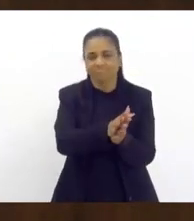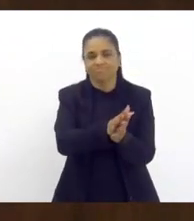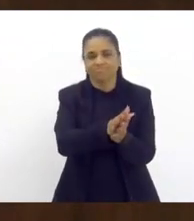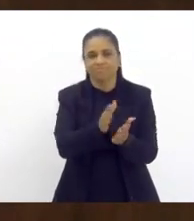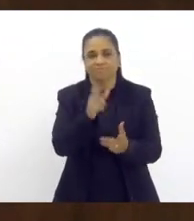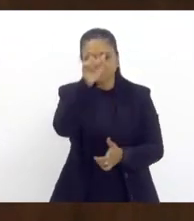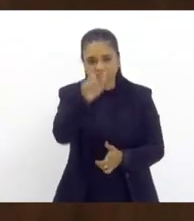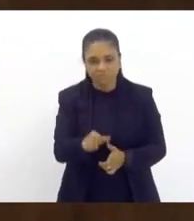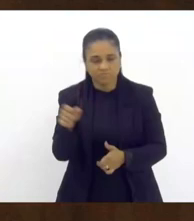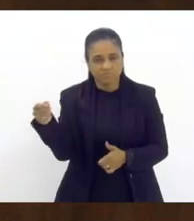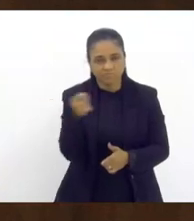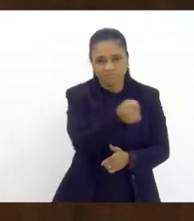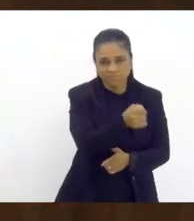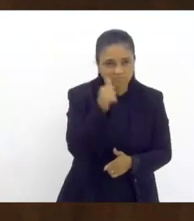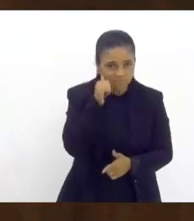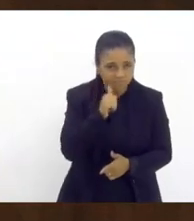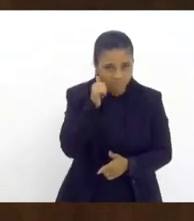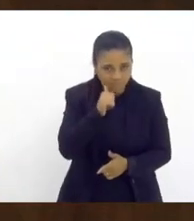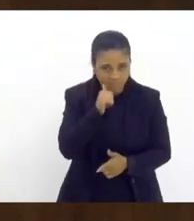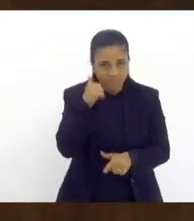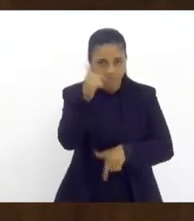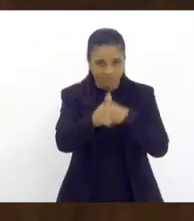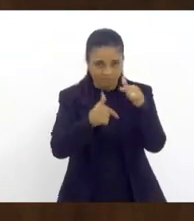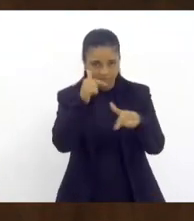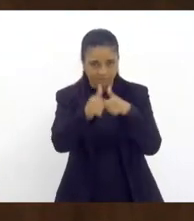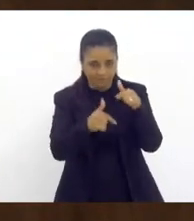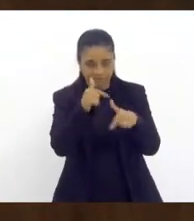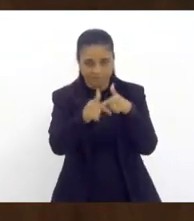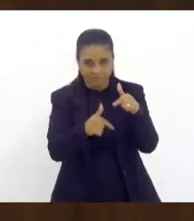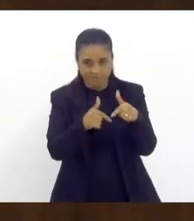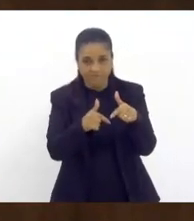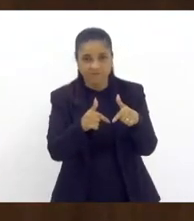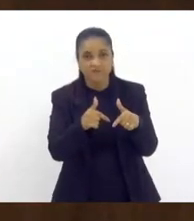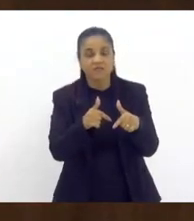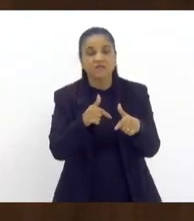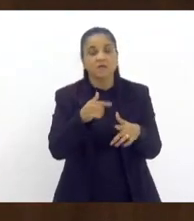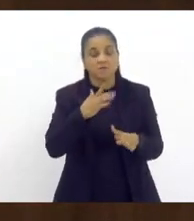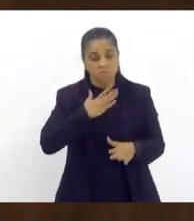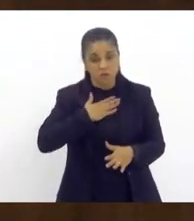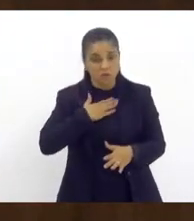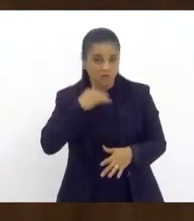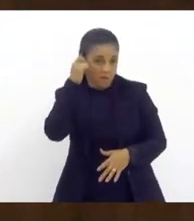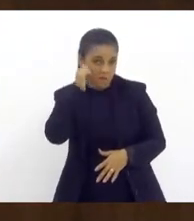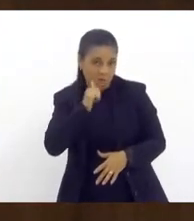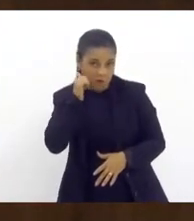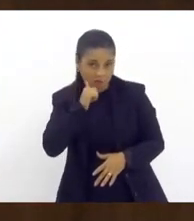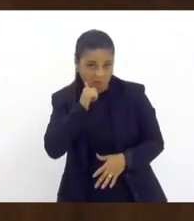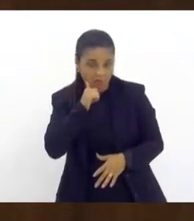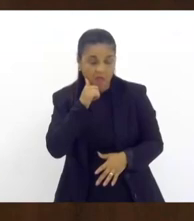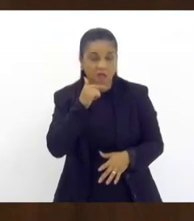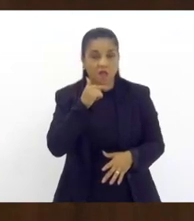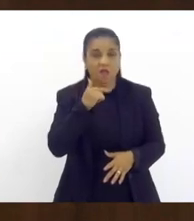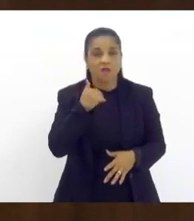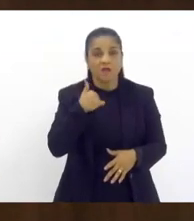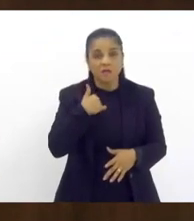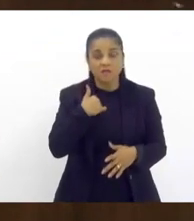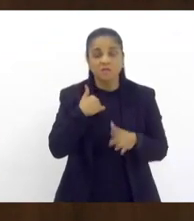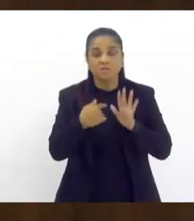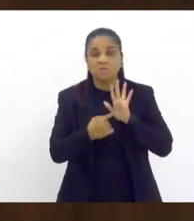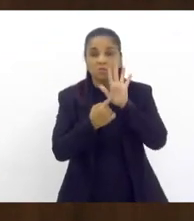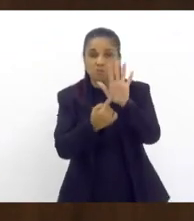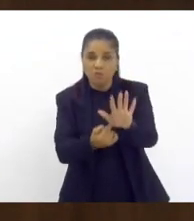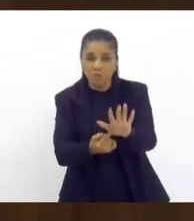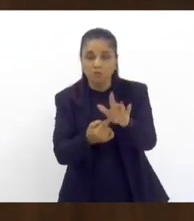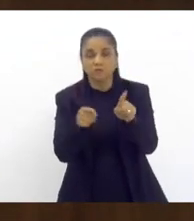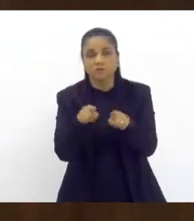das mulheres no mercado de trabalho, por conta de ser mulher e também trazendo um recorte